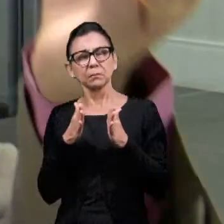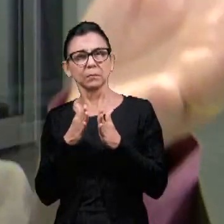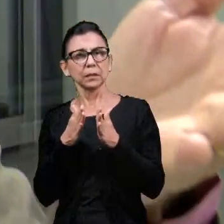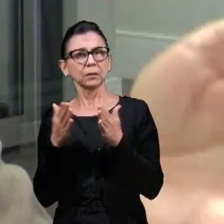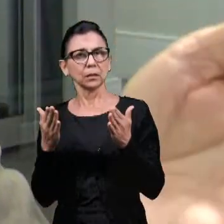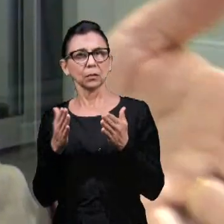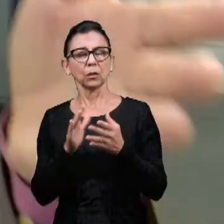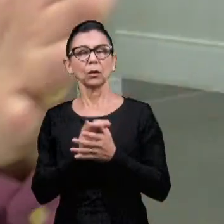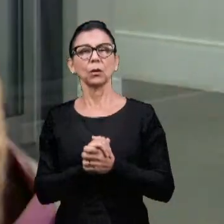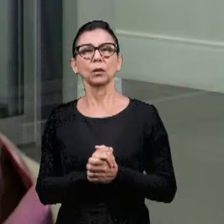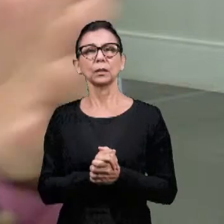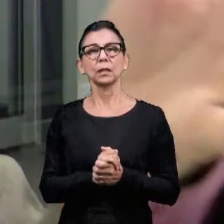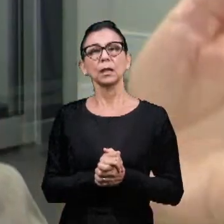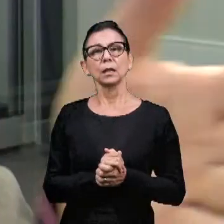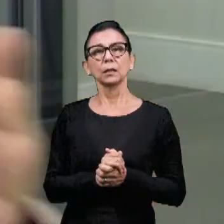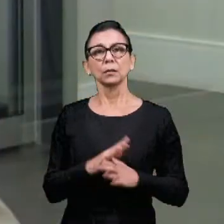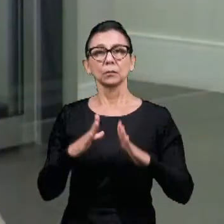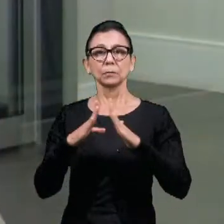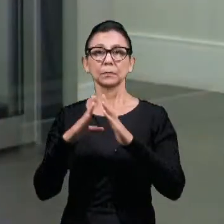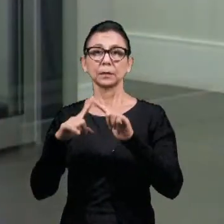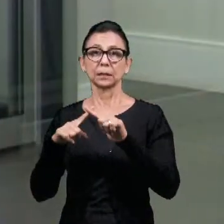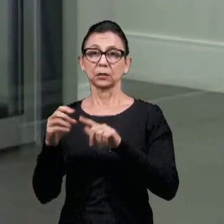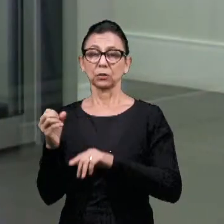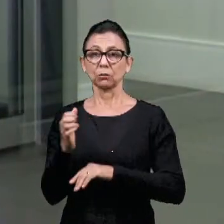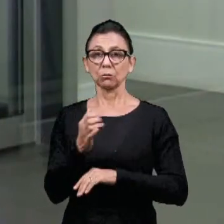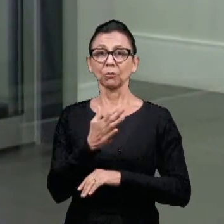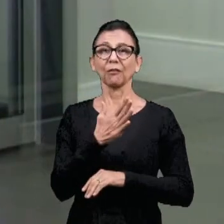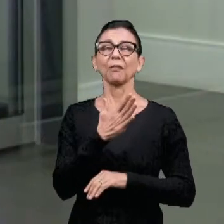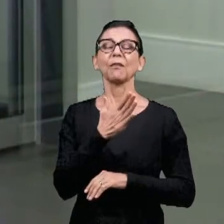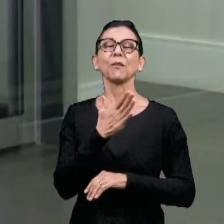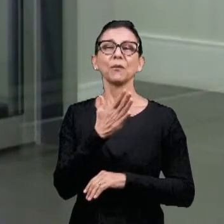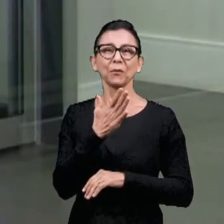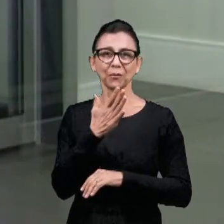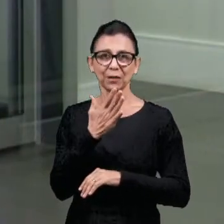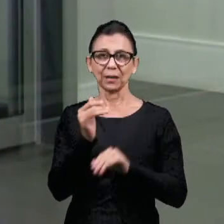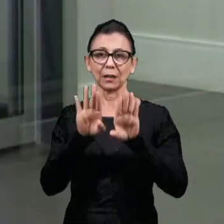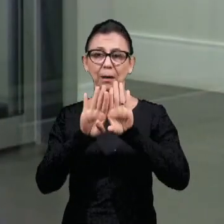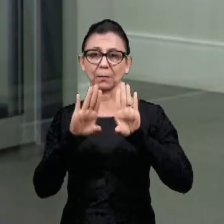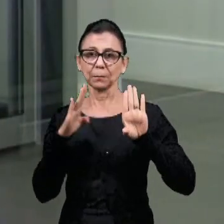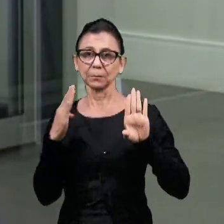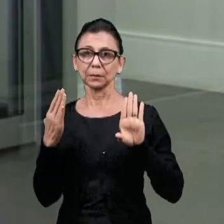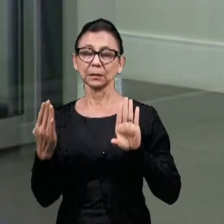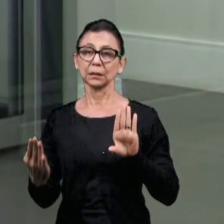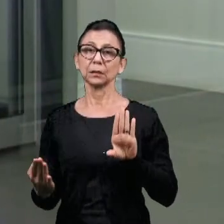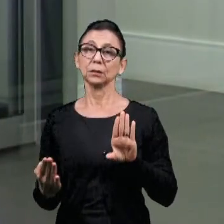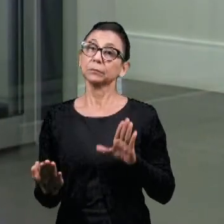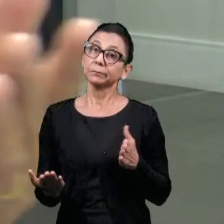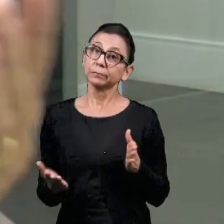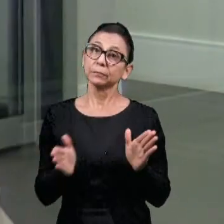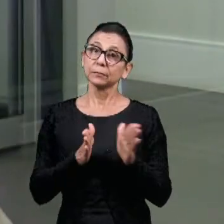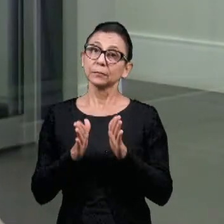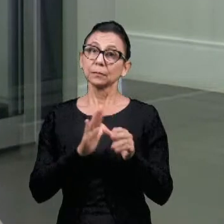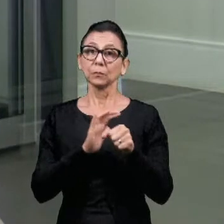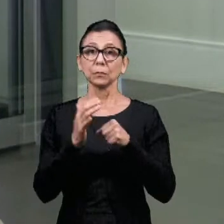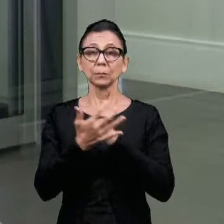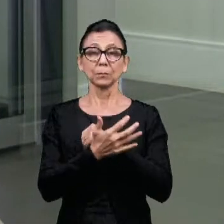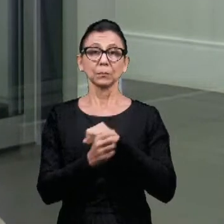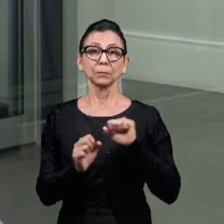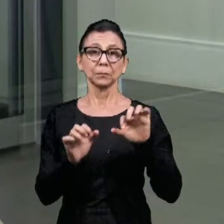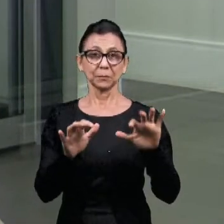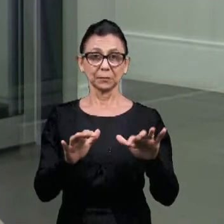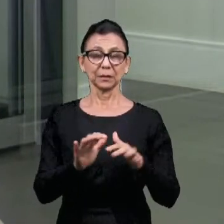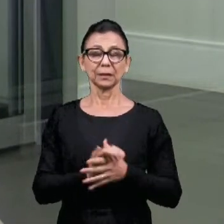pastor Josias mostrou na escola bíblica, né, durante a pandemia. E eu estava comentando